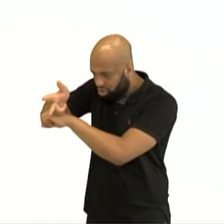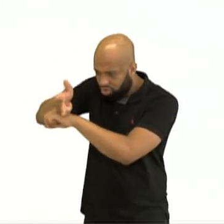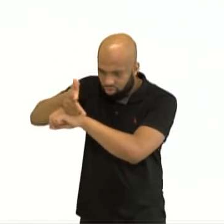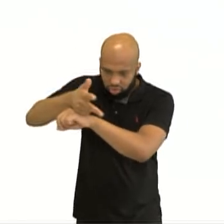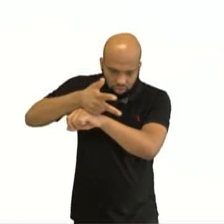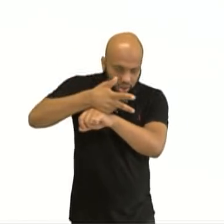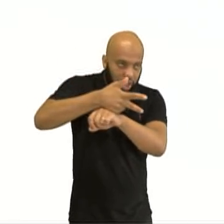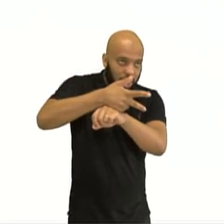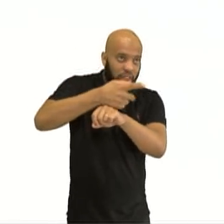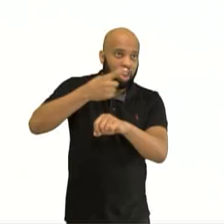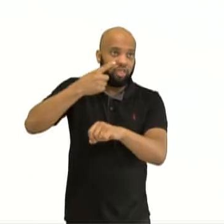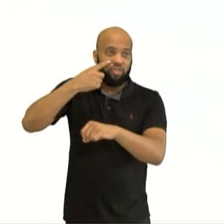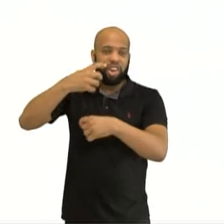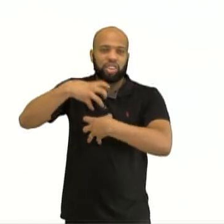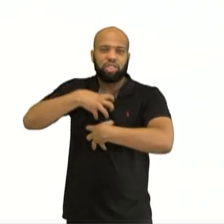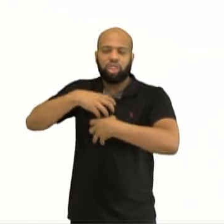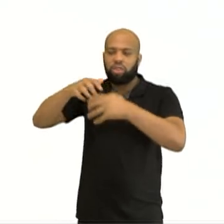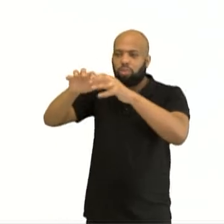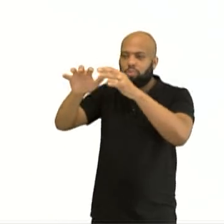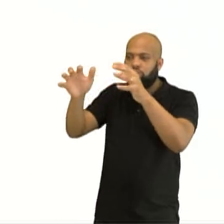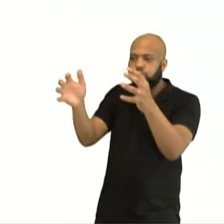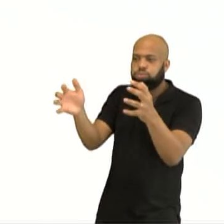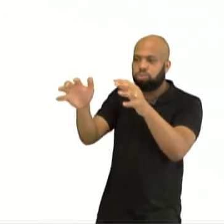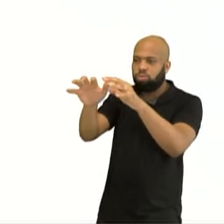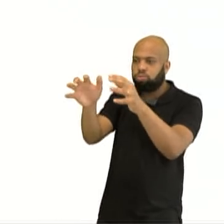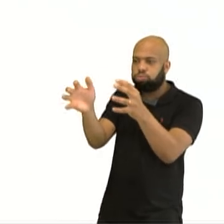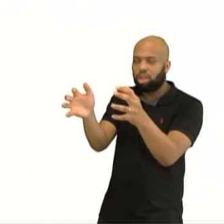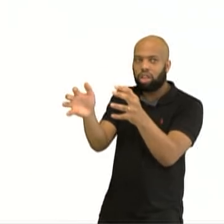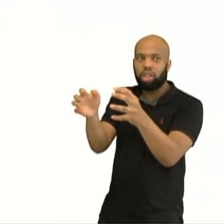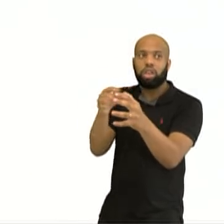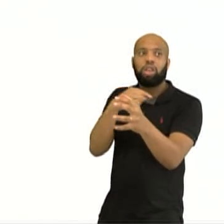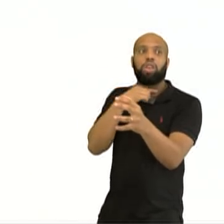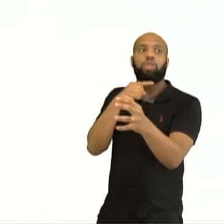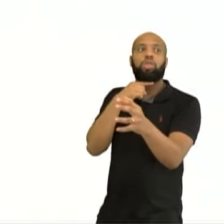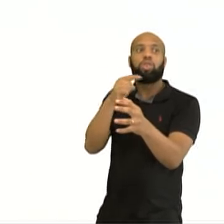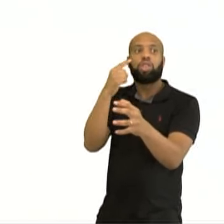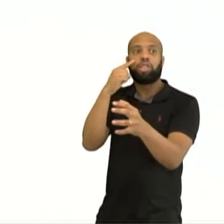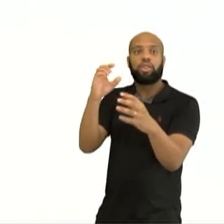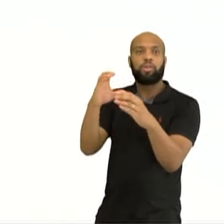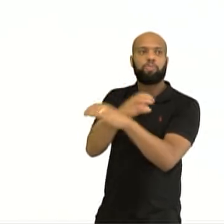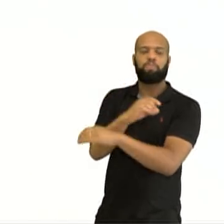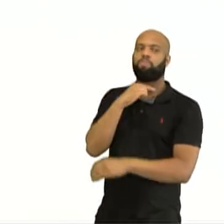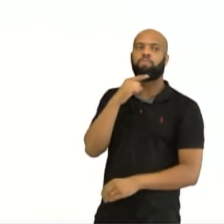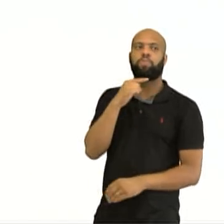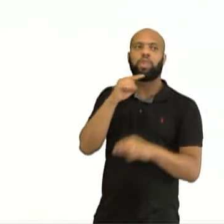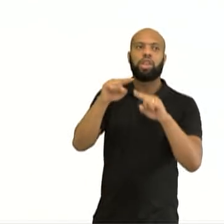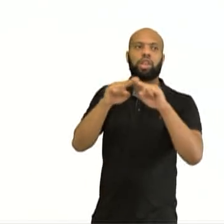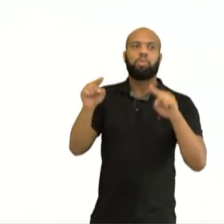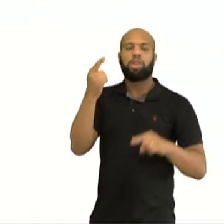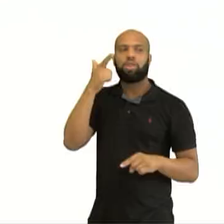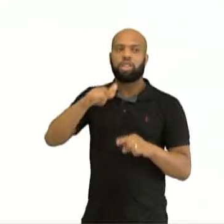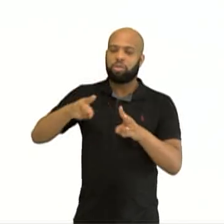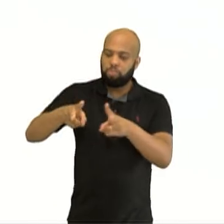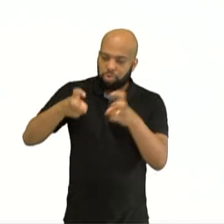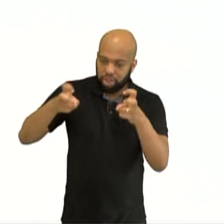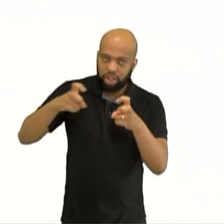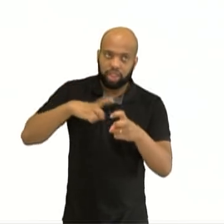borda arredondada do nosso planeta. Eu não consigo ver ele na sua totalidade, mas a gente percebe